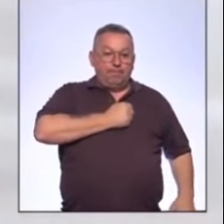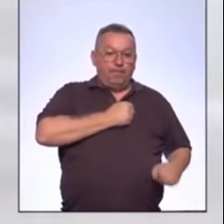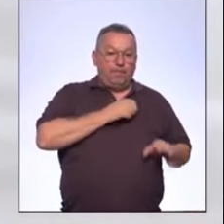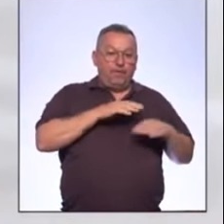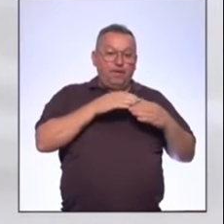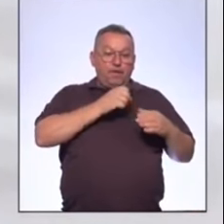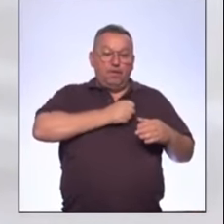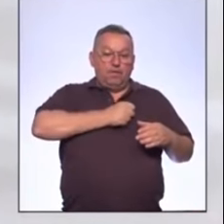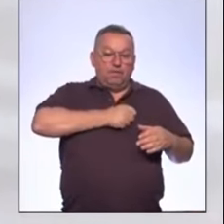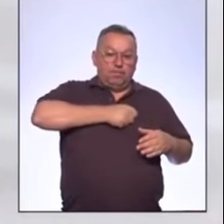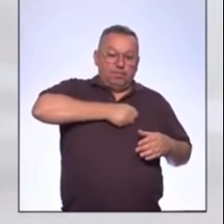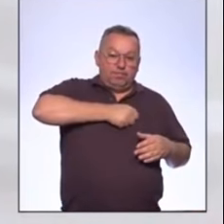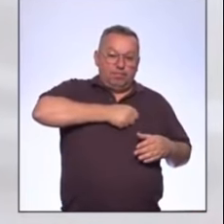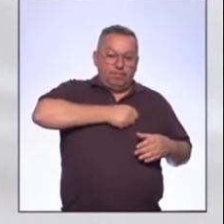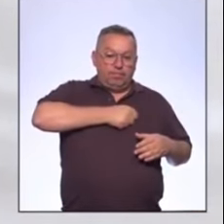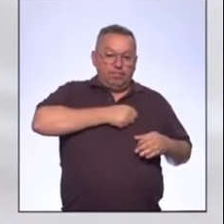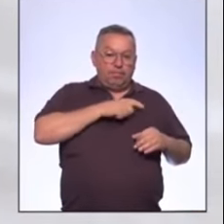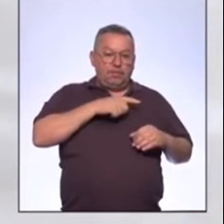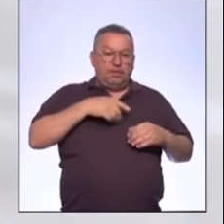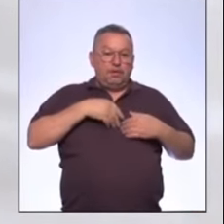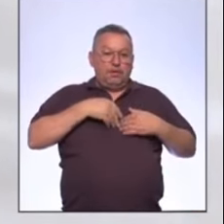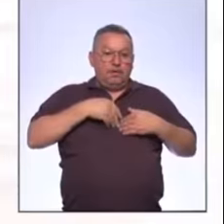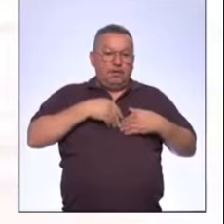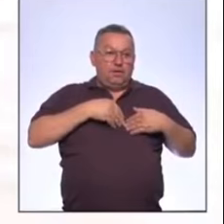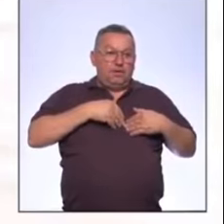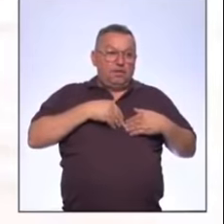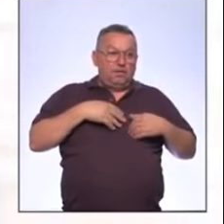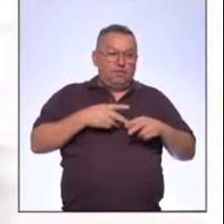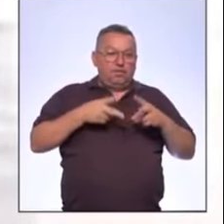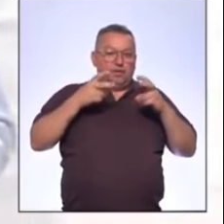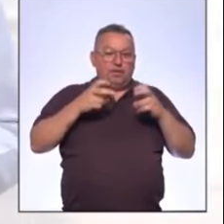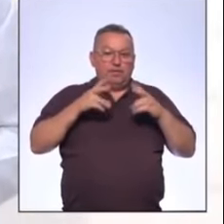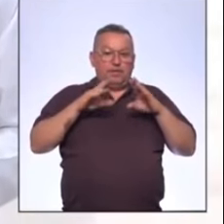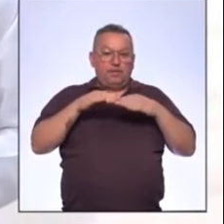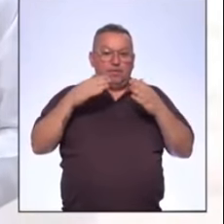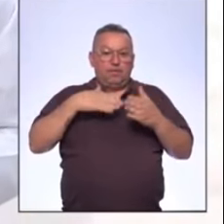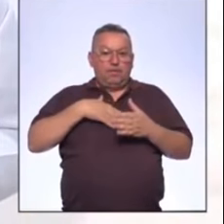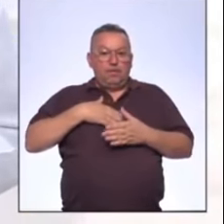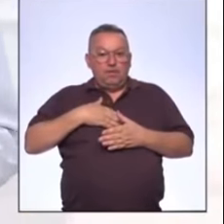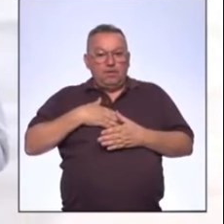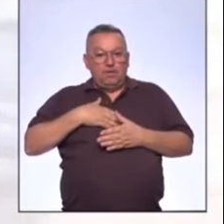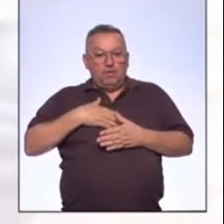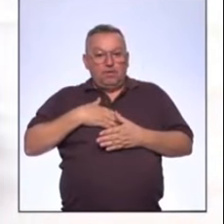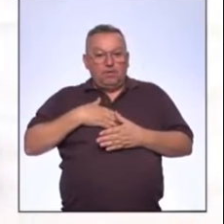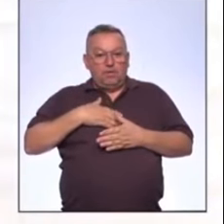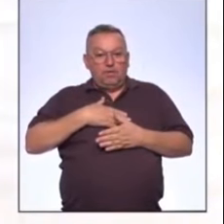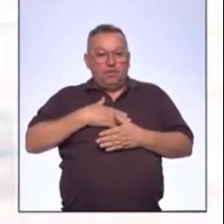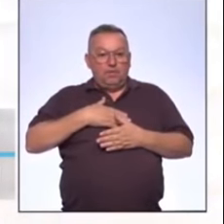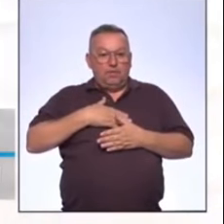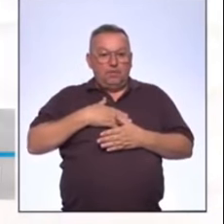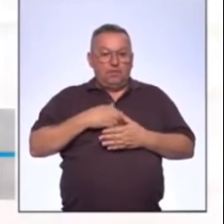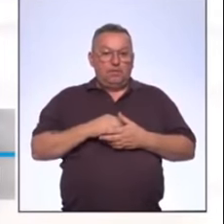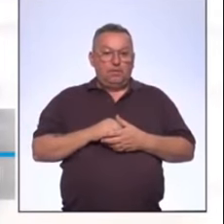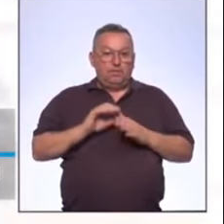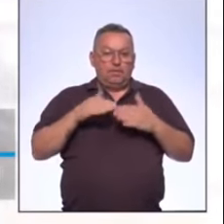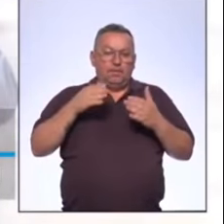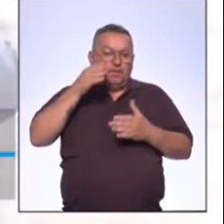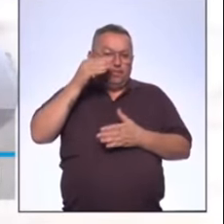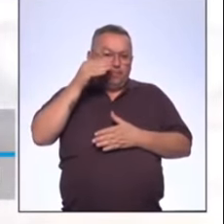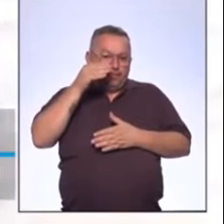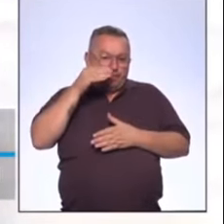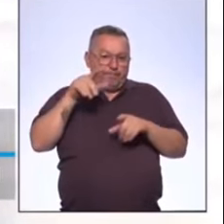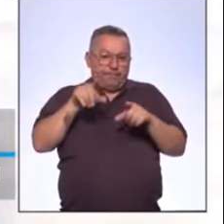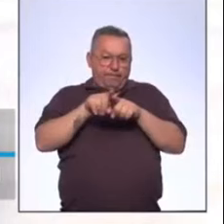como a ponta dele fica para a esquerda aqui, a gente acaba percebendo ele ao pôr a mão do lado esquerdo. Tá bom? Então, só uma curiosidade. E